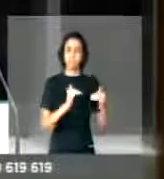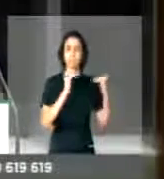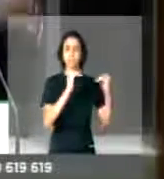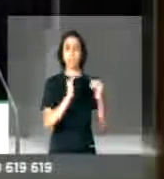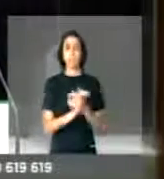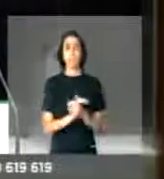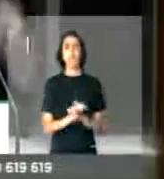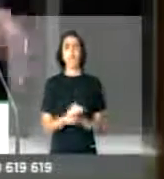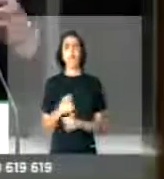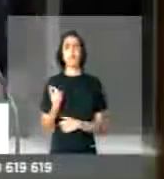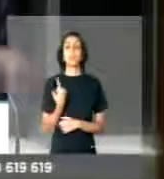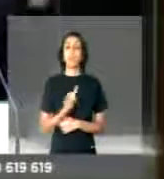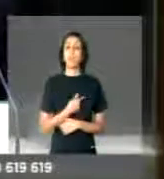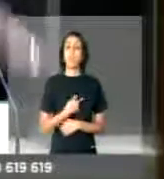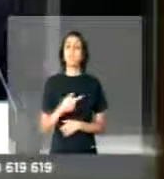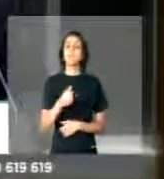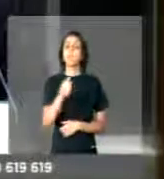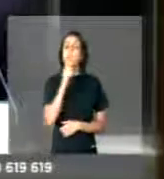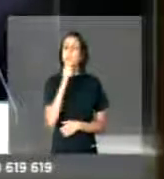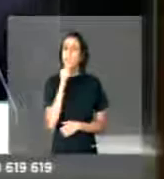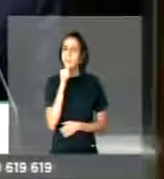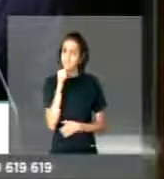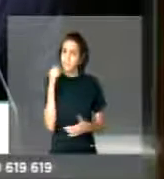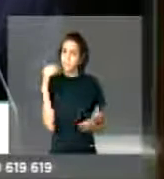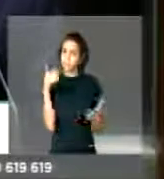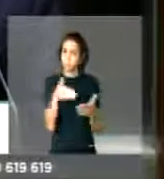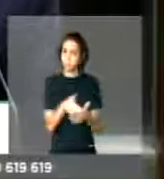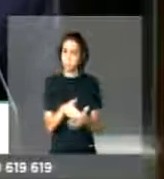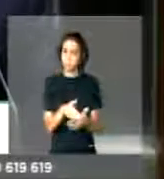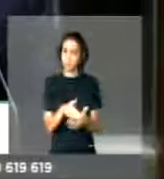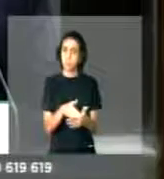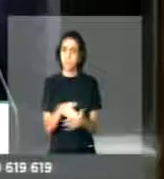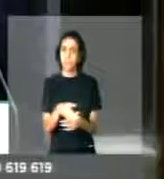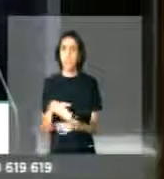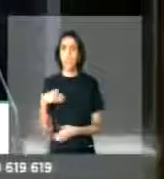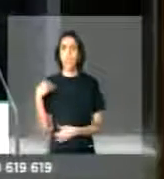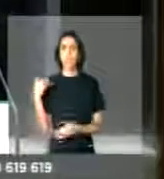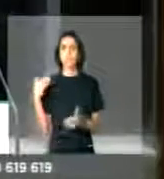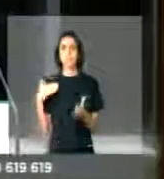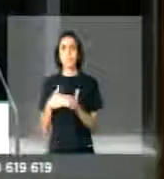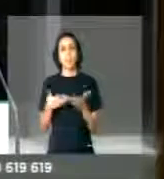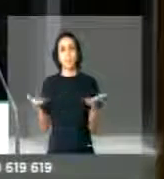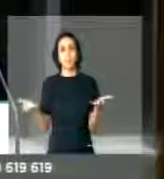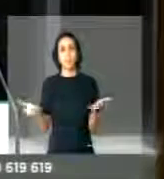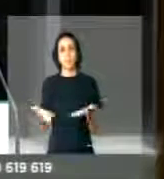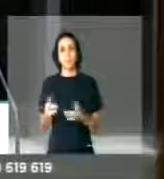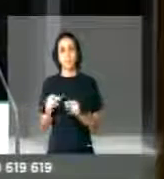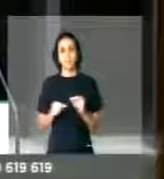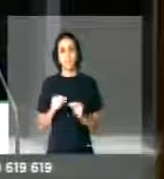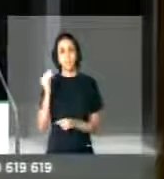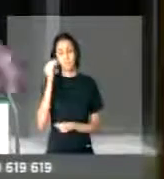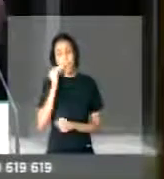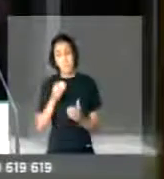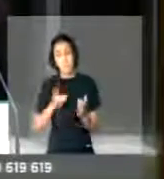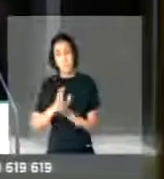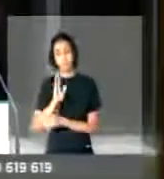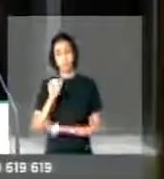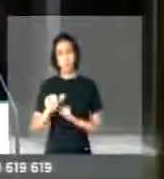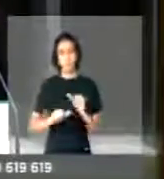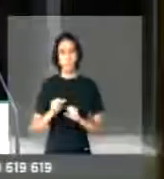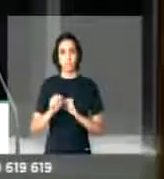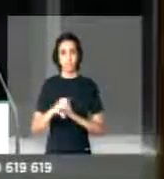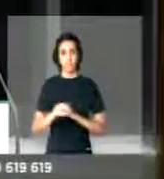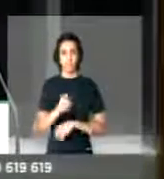ainda com um entrave até o momento insuperável para a aprovação da reforma do ensino